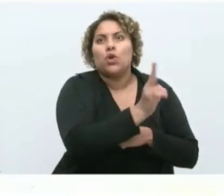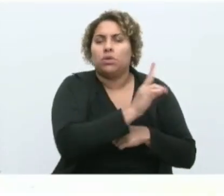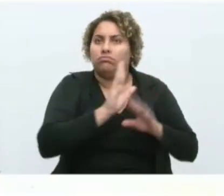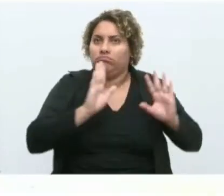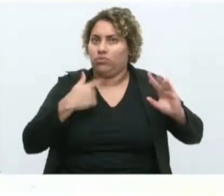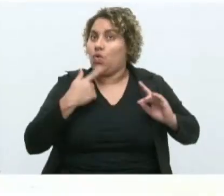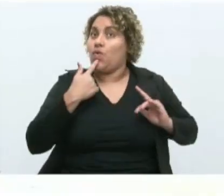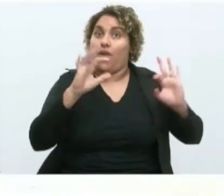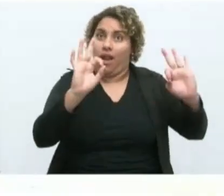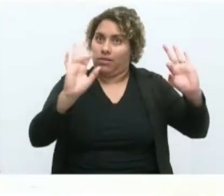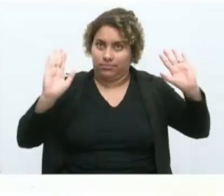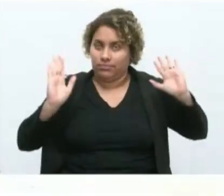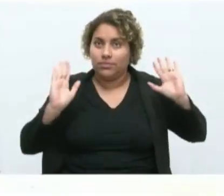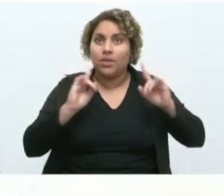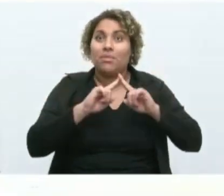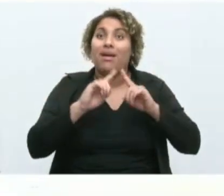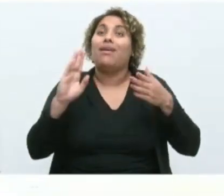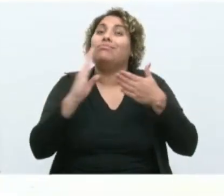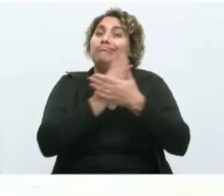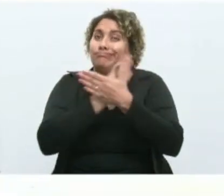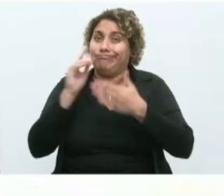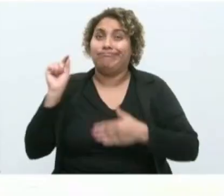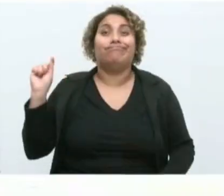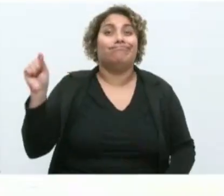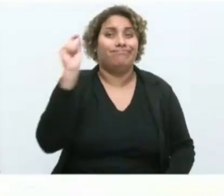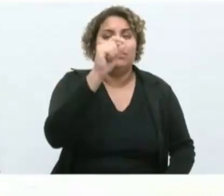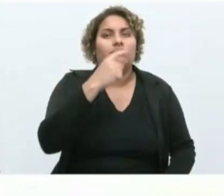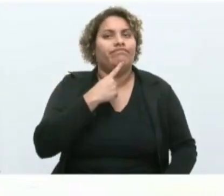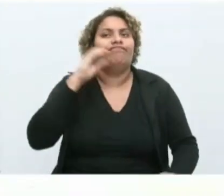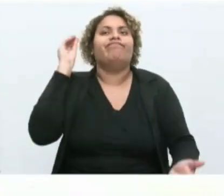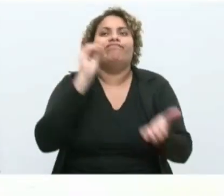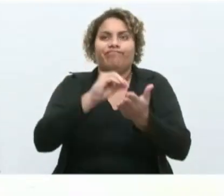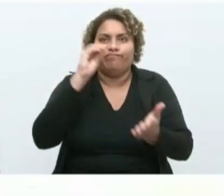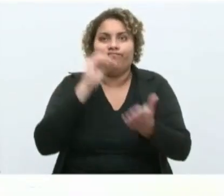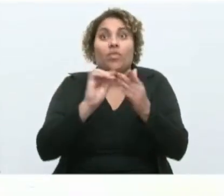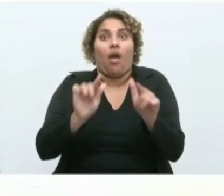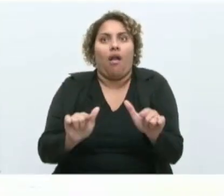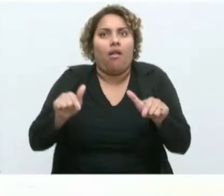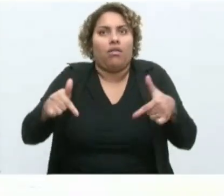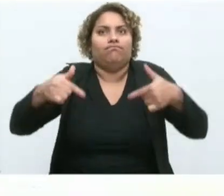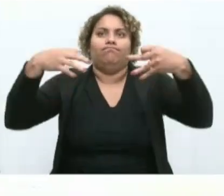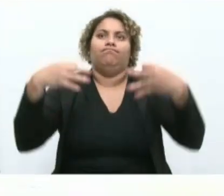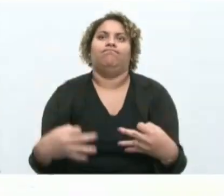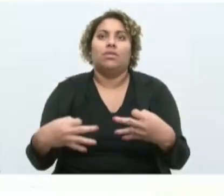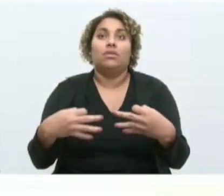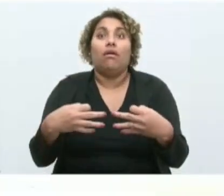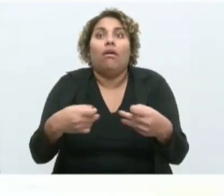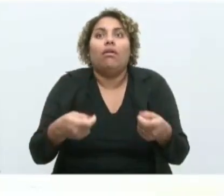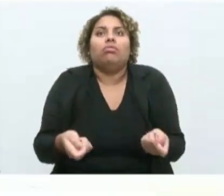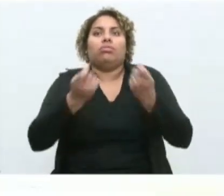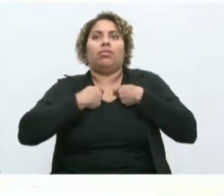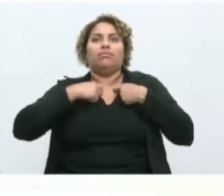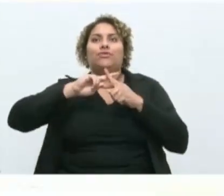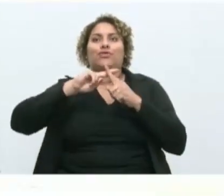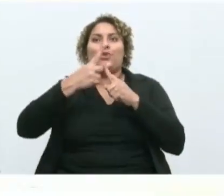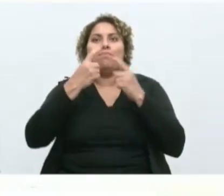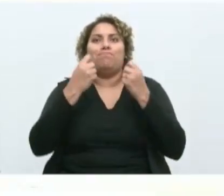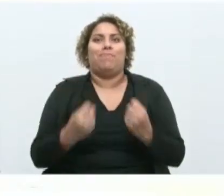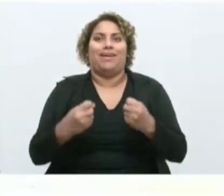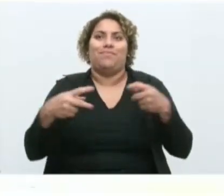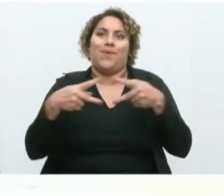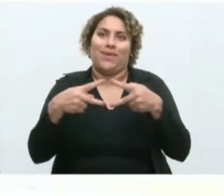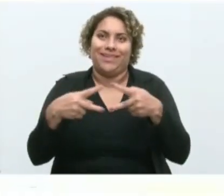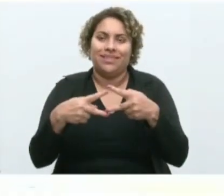carapuça. A incompetência da região, ela recai sobre nós. Então, Paulínia acaba sendo órfão